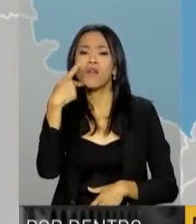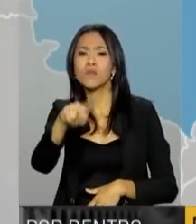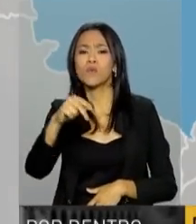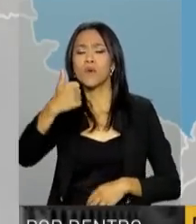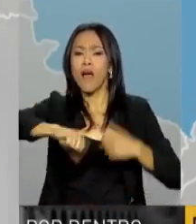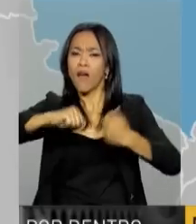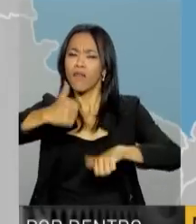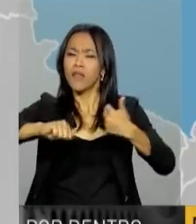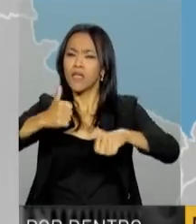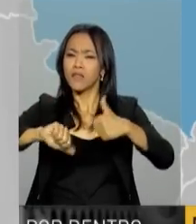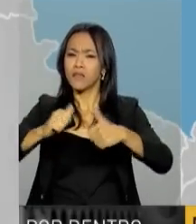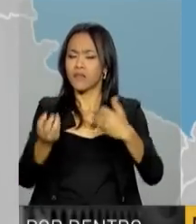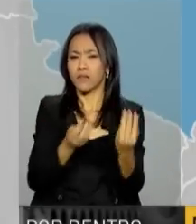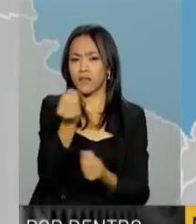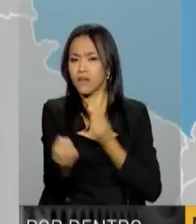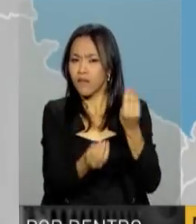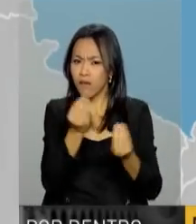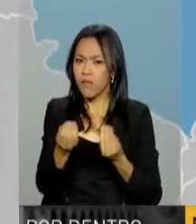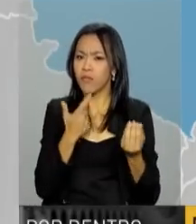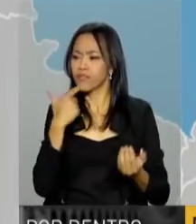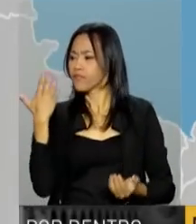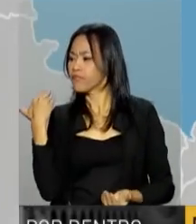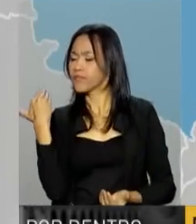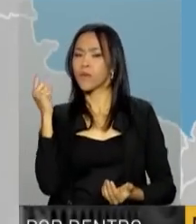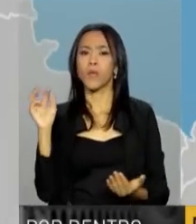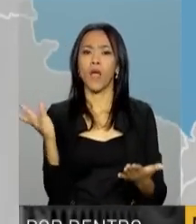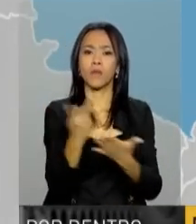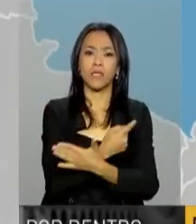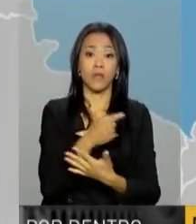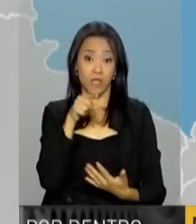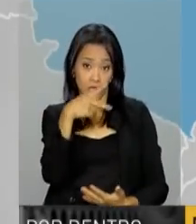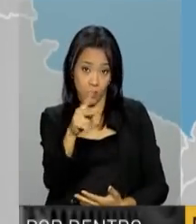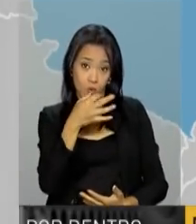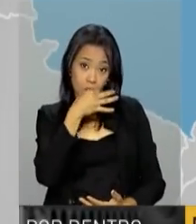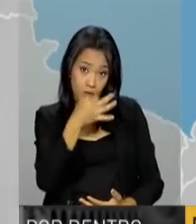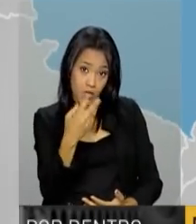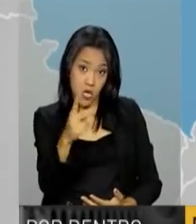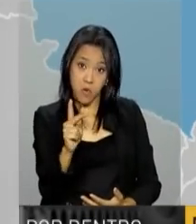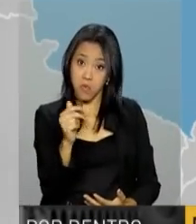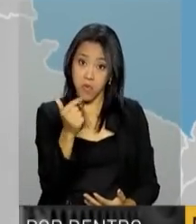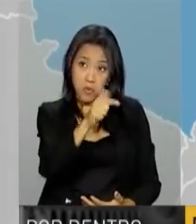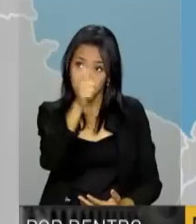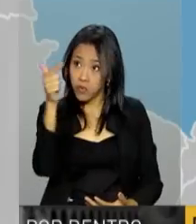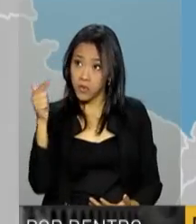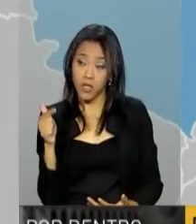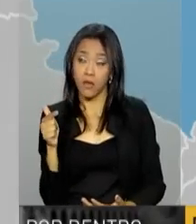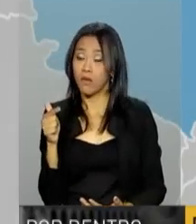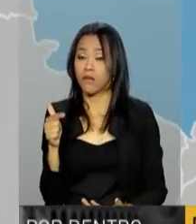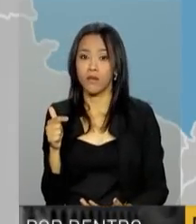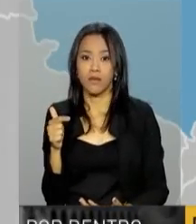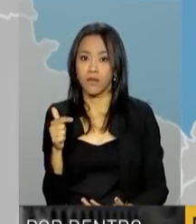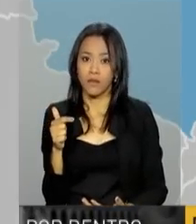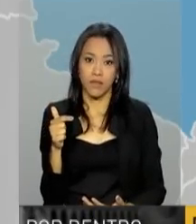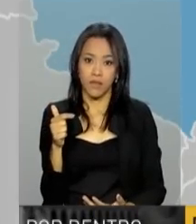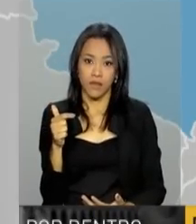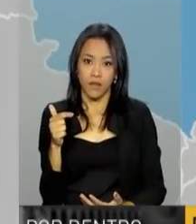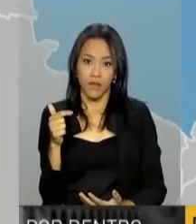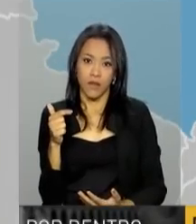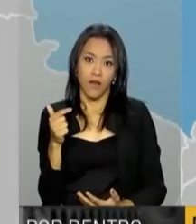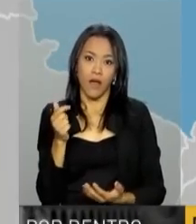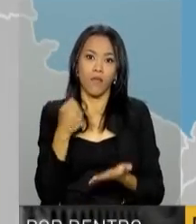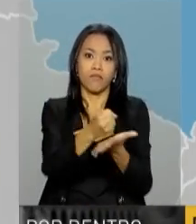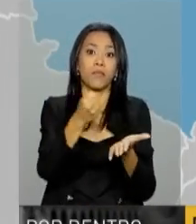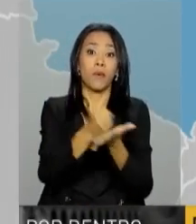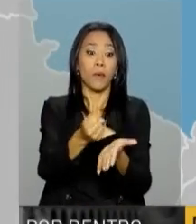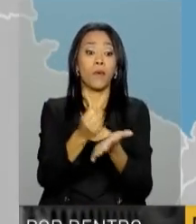tiver acesso a uma avaliação recente é de que na visão do senhor não há tanto benefício é pra essa nessa posição